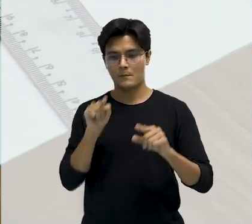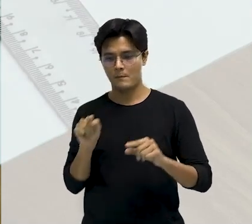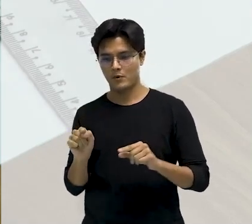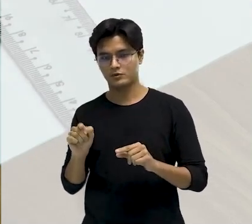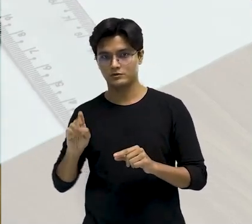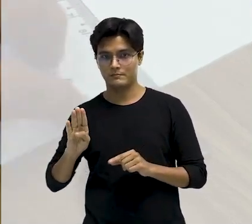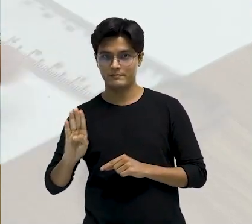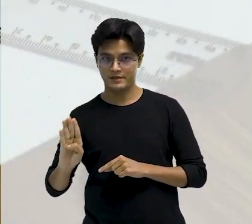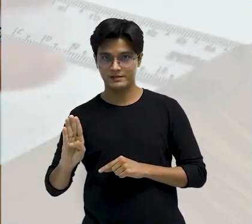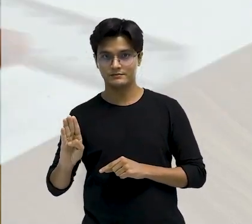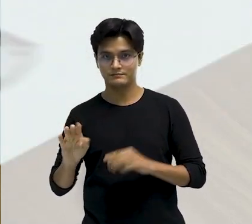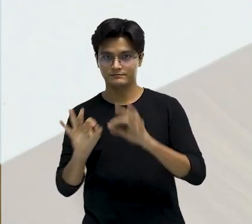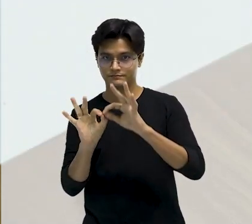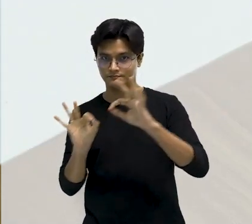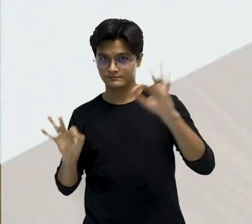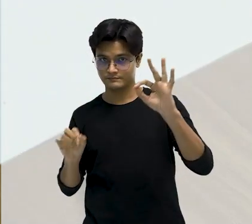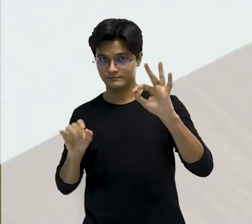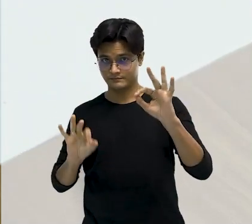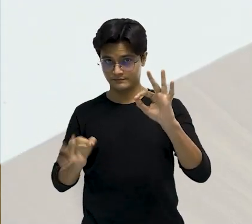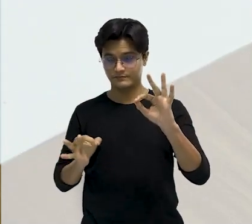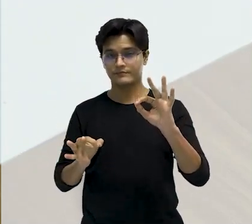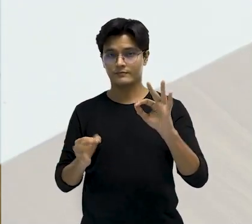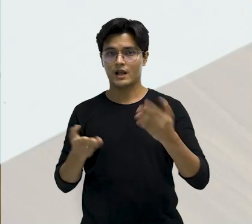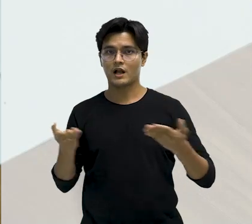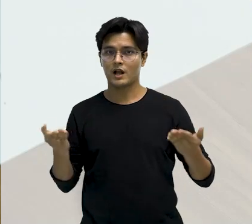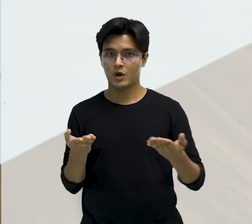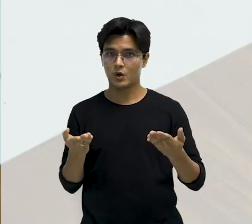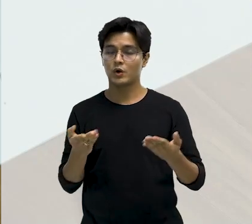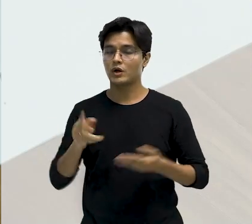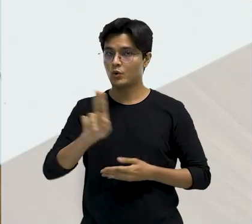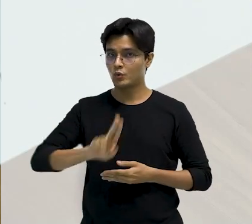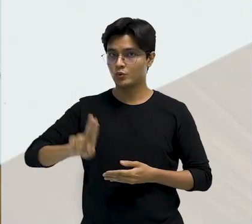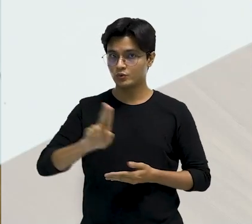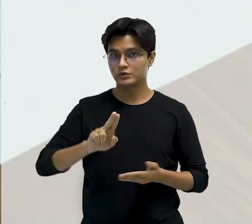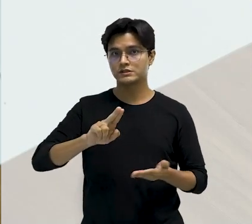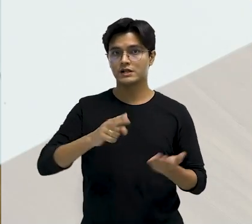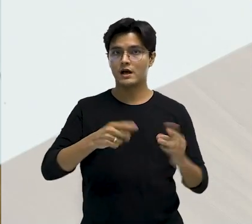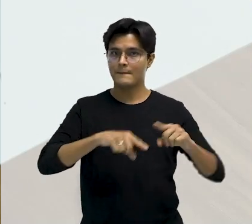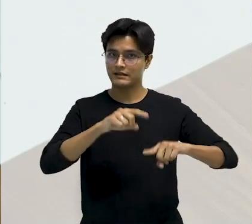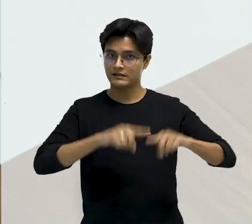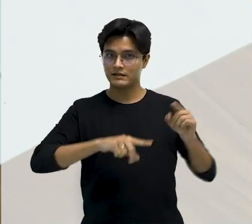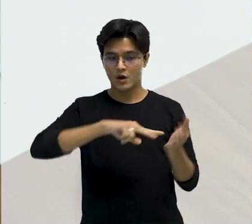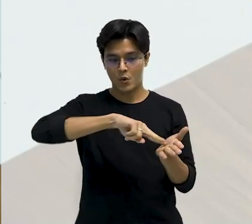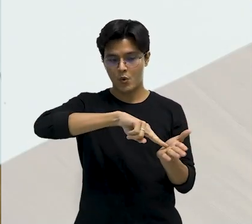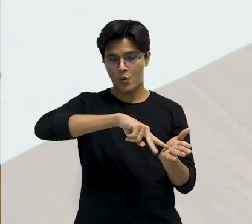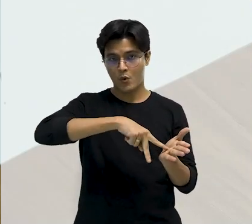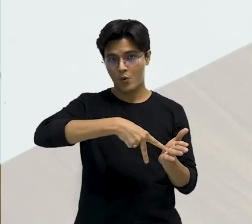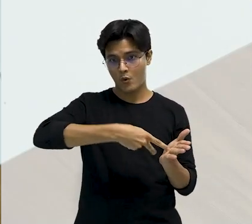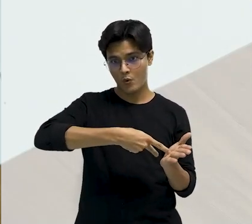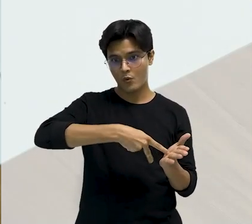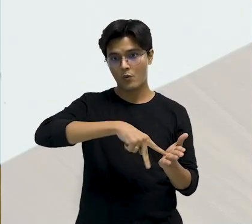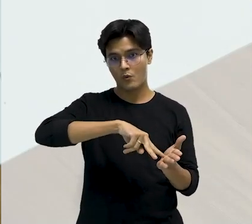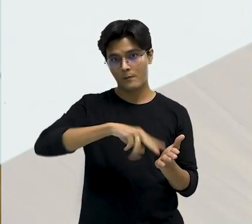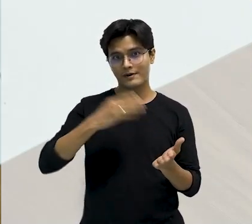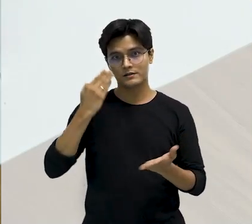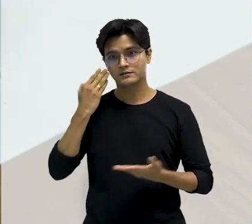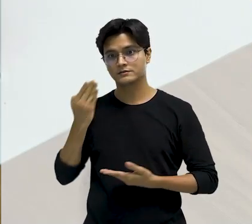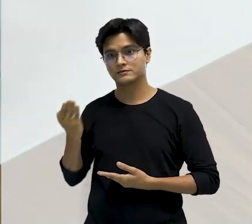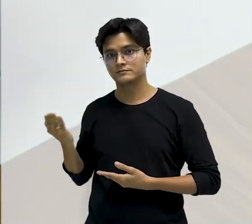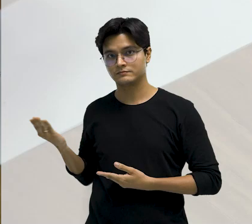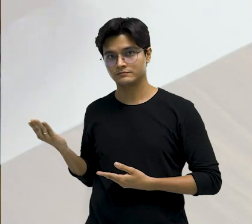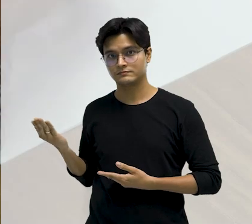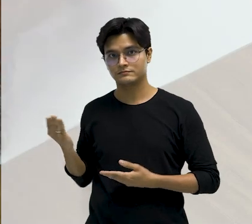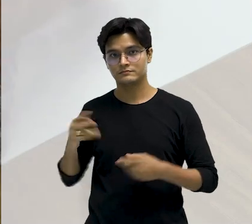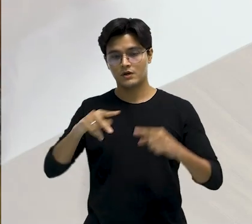bom? Agora, a gente vai pegar o compasso, tá? E eu vou colocar o lado igual a